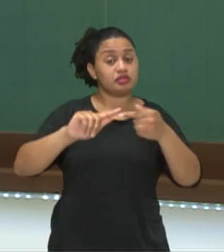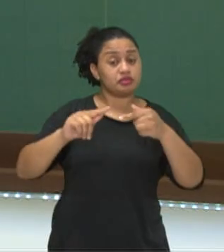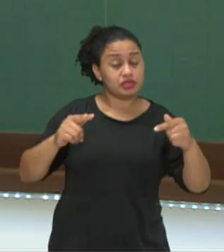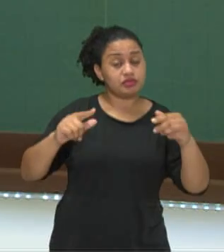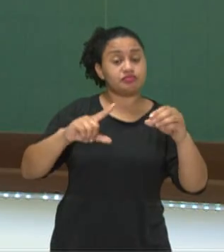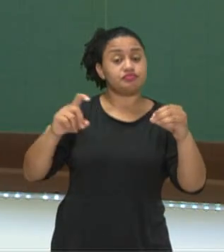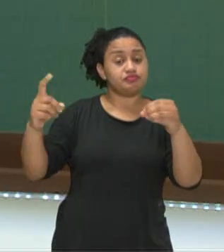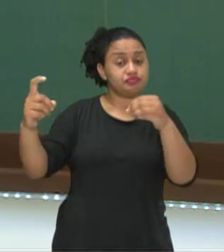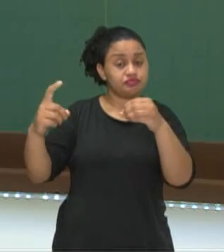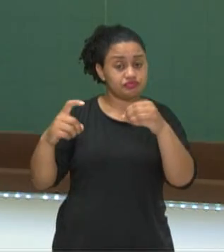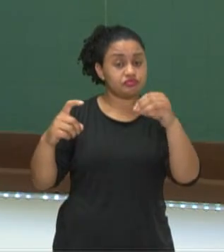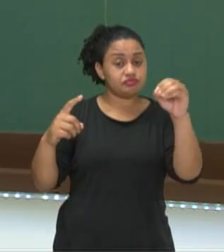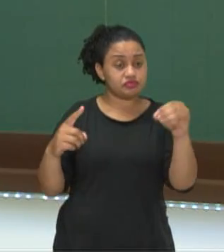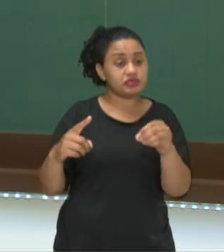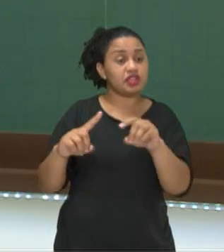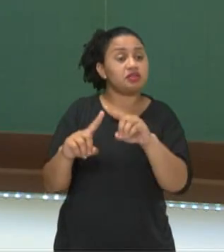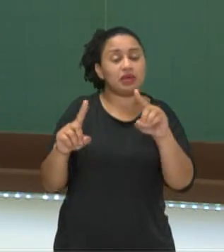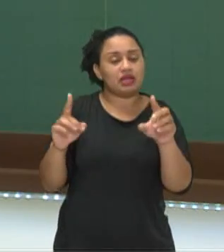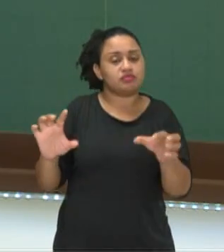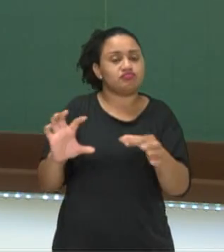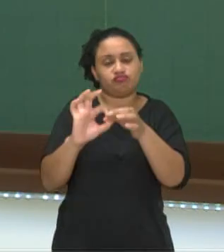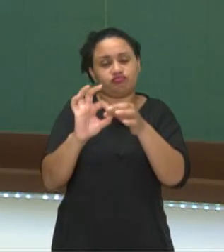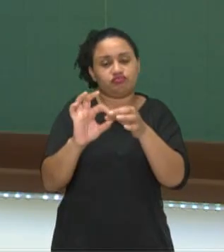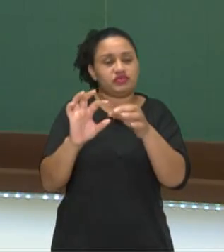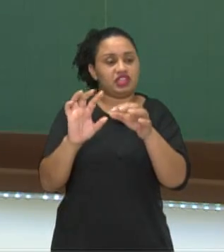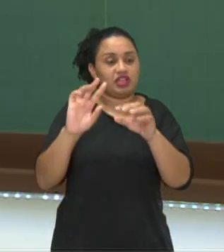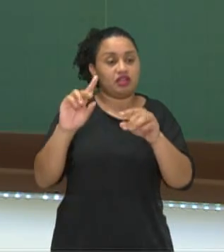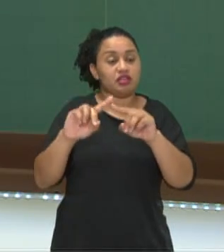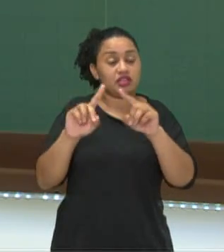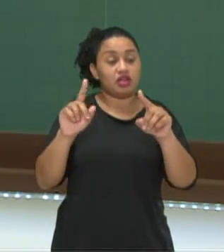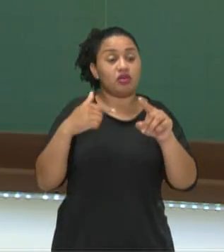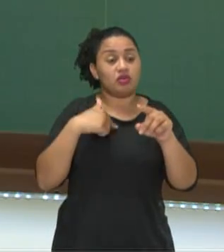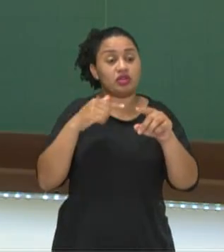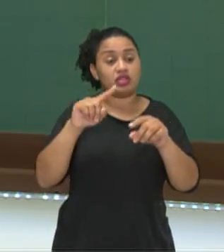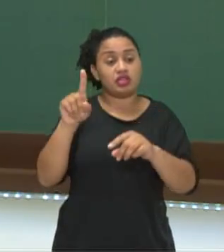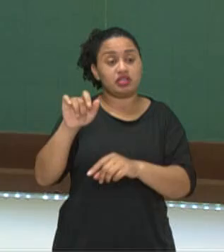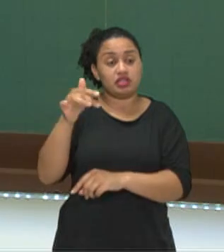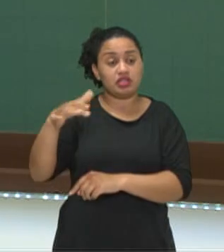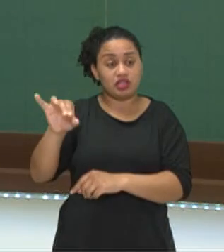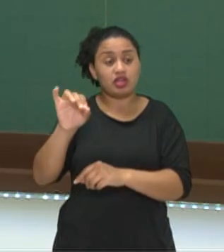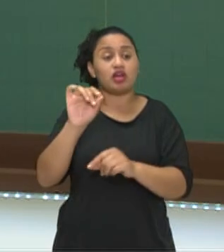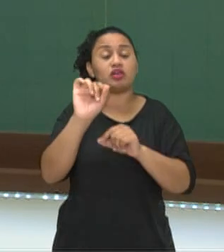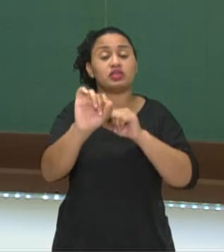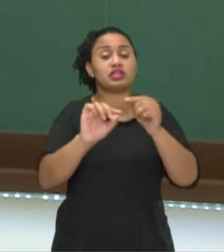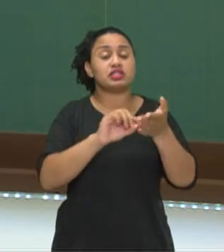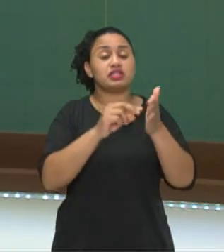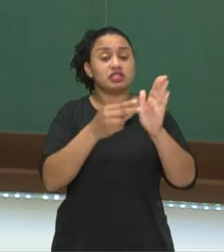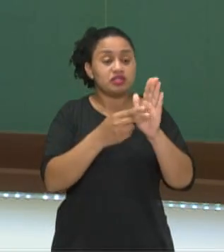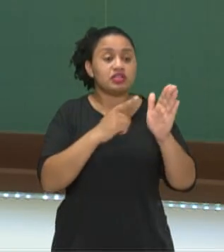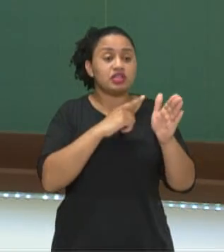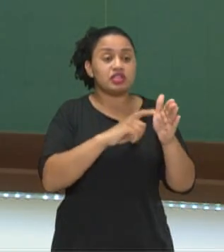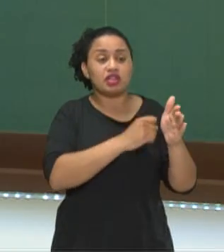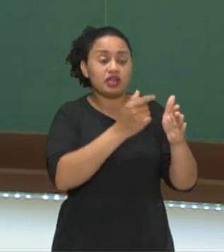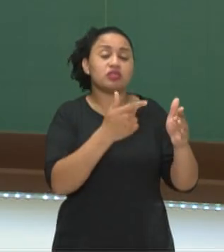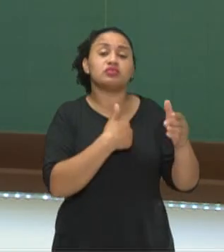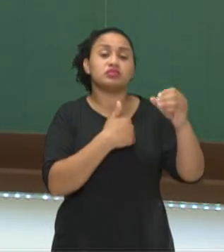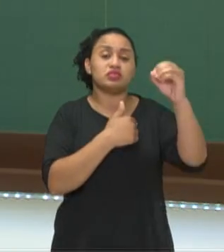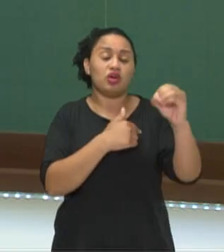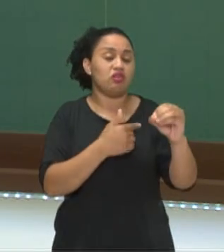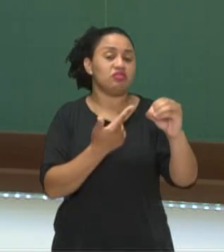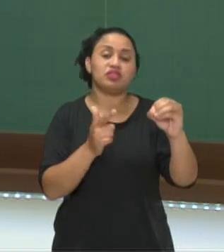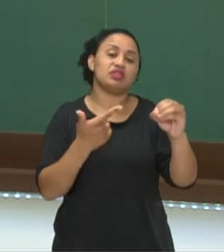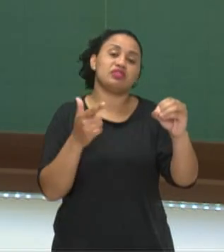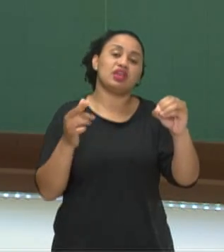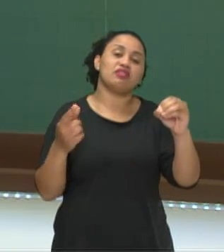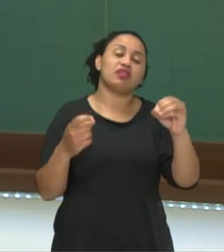e masculinos. Porém, o zangão, ele é originado a partir de óvulos não fecundados. Aqui, então, não